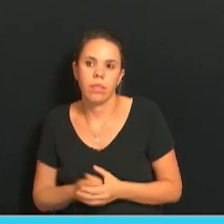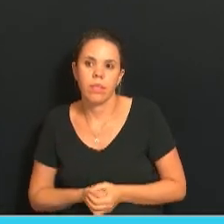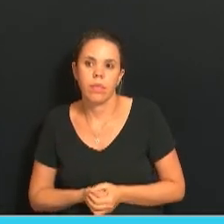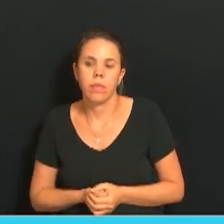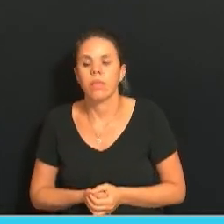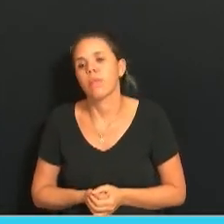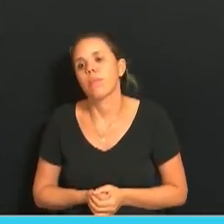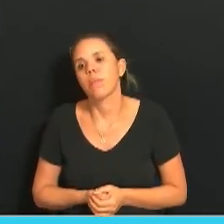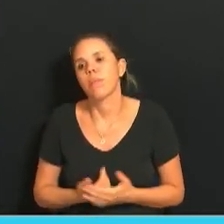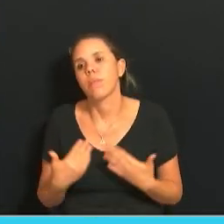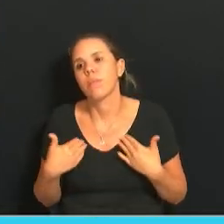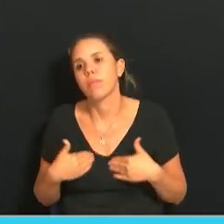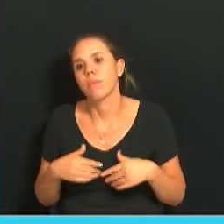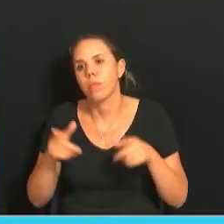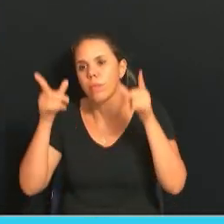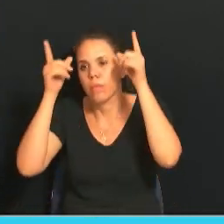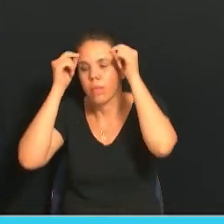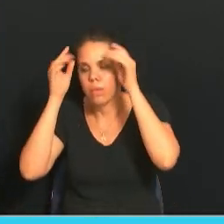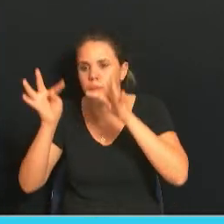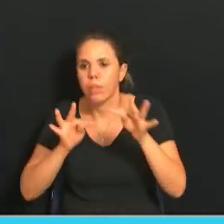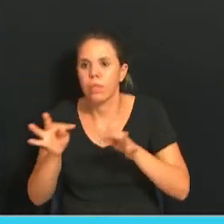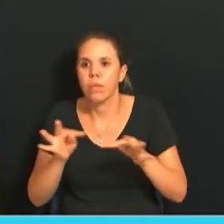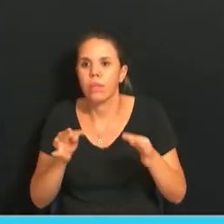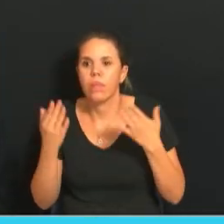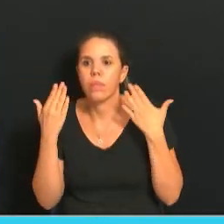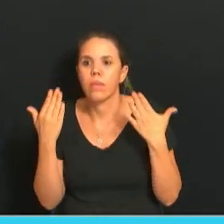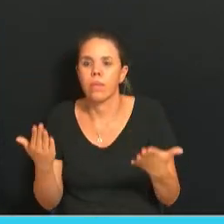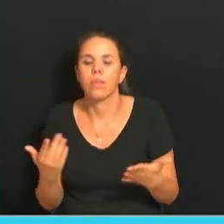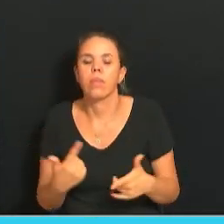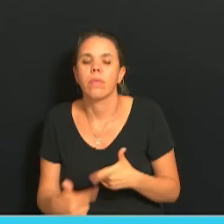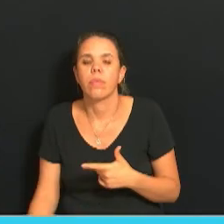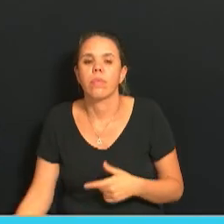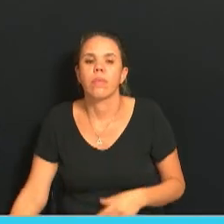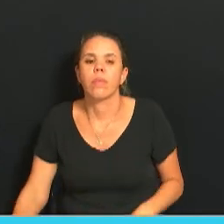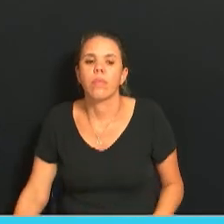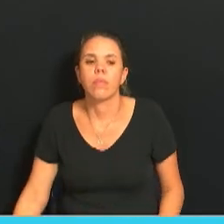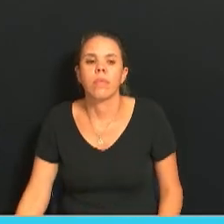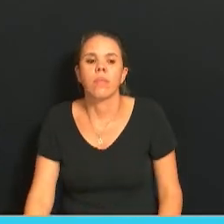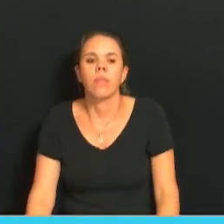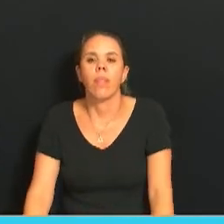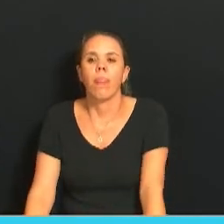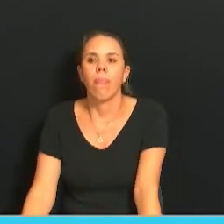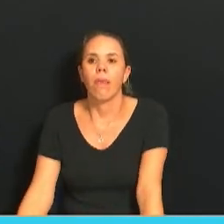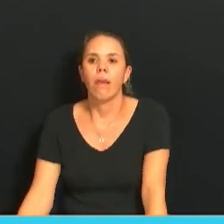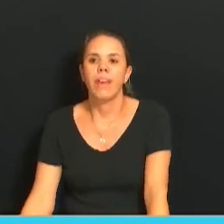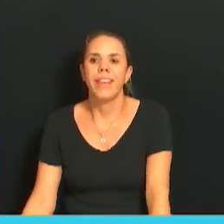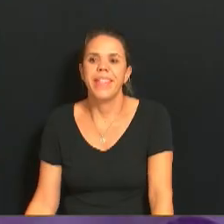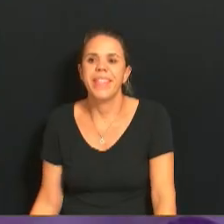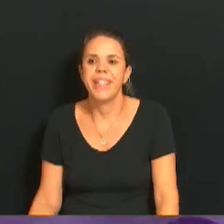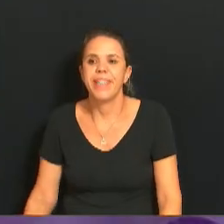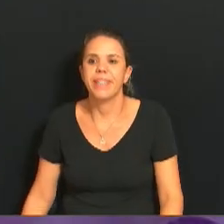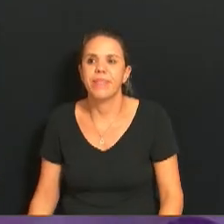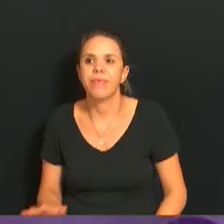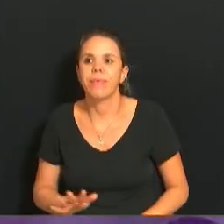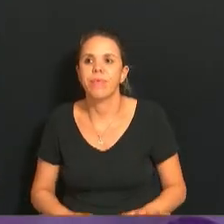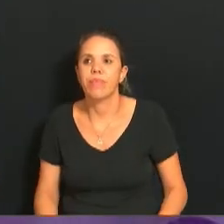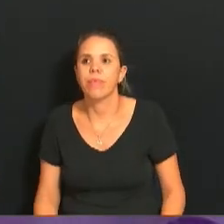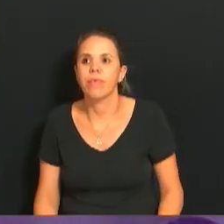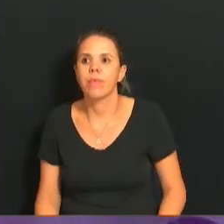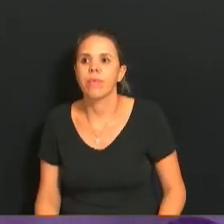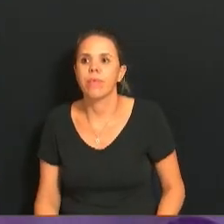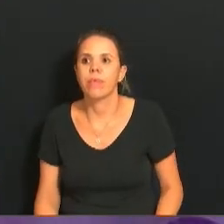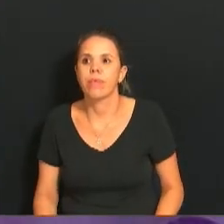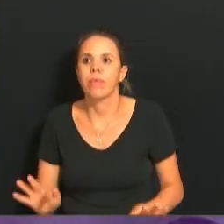nos tranquilizar, ou então falar, olha, nós estamos diante dessa situação, vamos ter que tomar tal atitude. Estão aí, então,